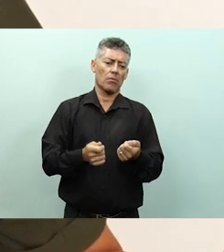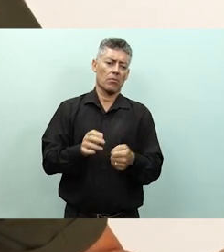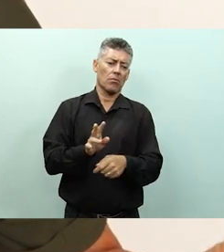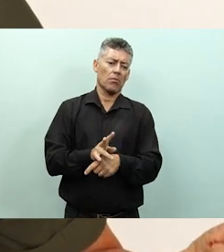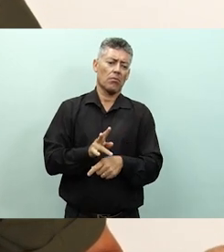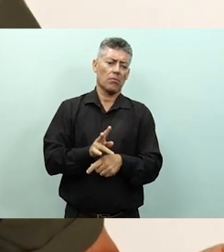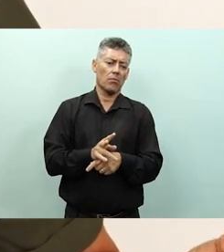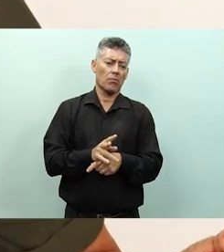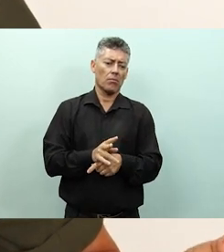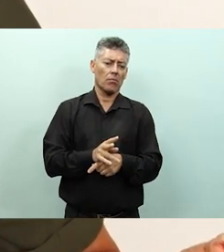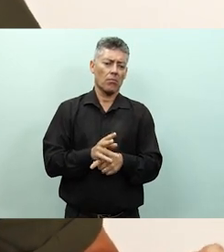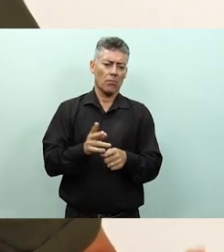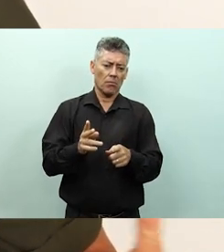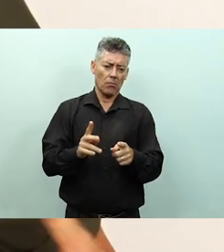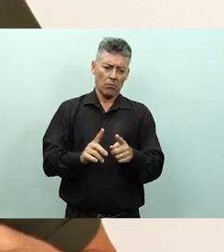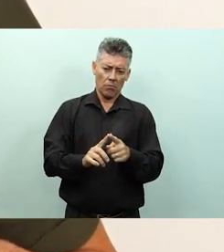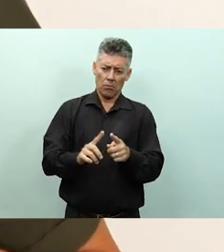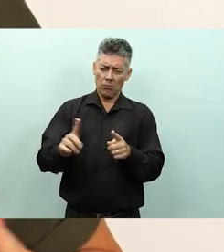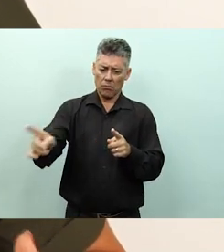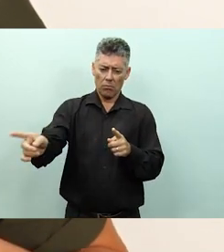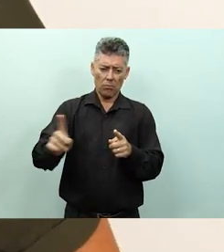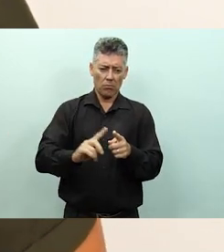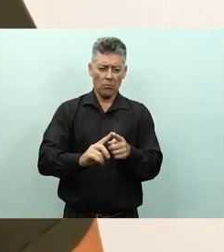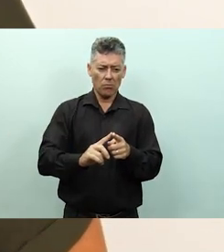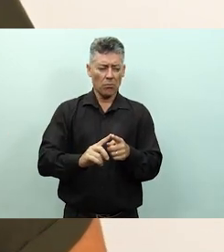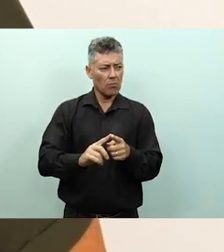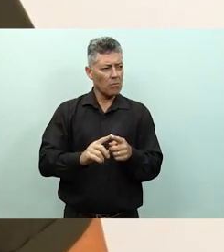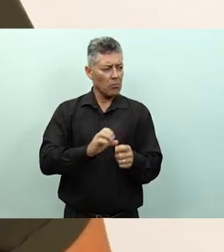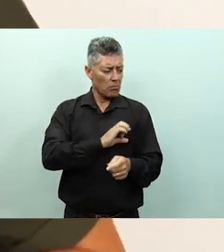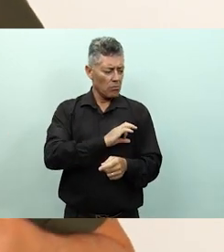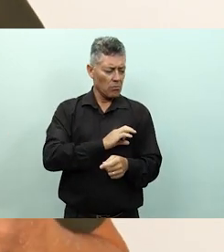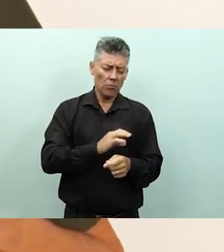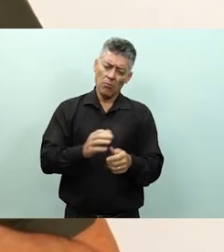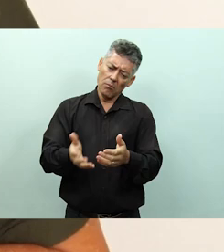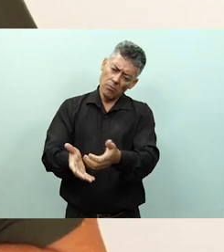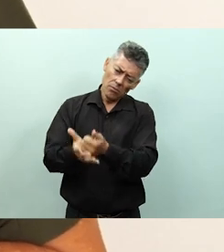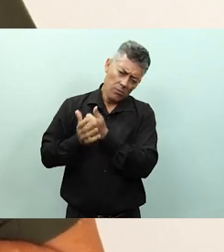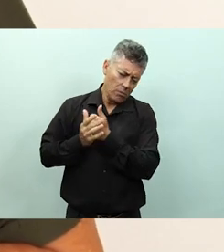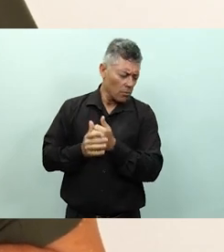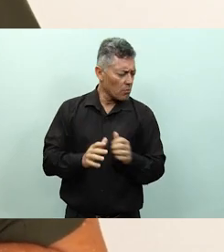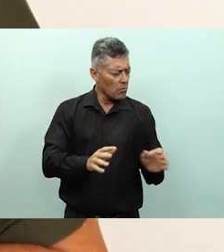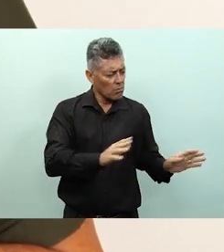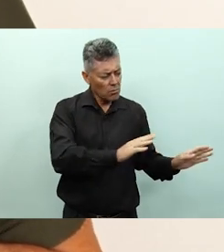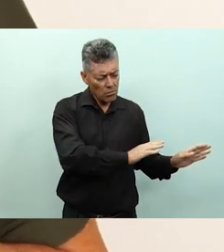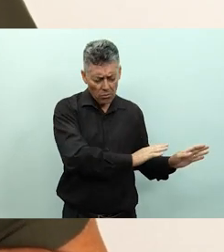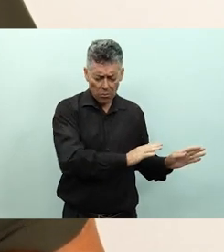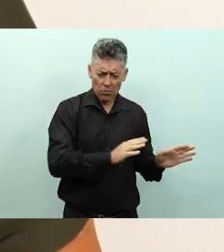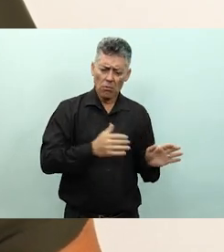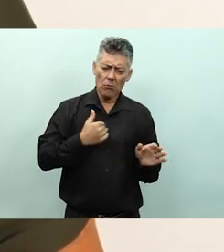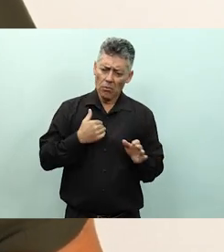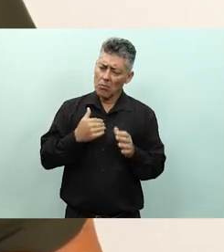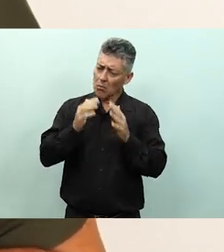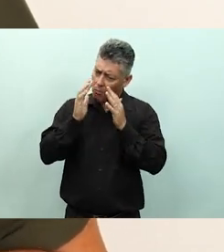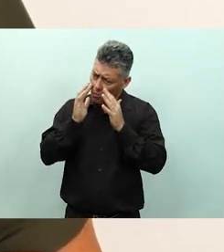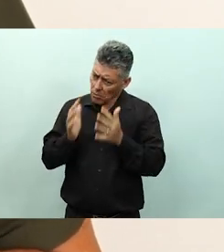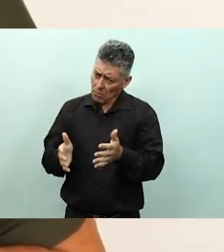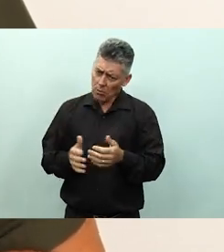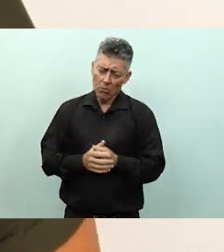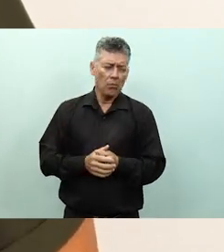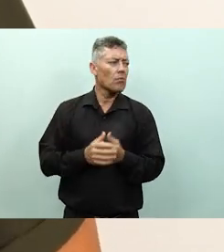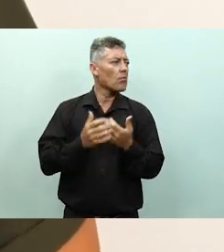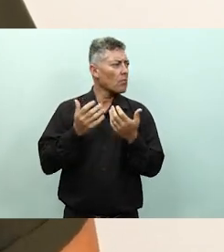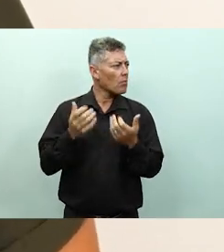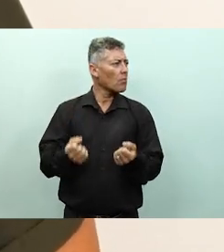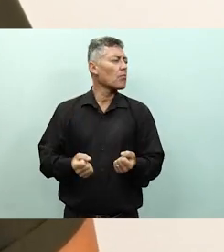do carro, na porta do carro, quando ela estava saindo, abordar na saída. Então, o segurança tentava tirar, ela não deixava. Não, agora eu vou